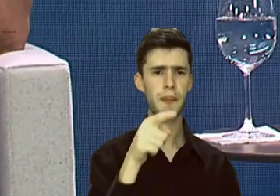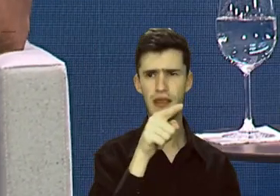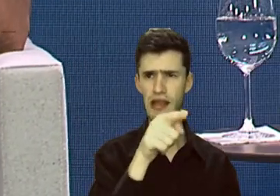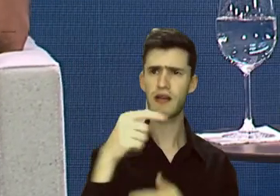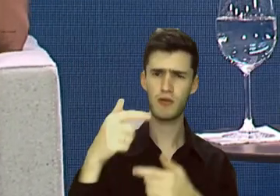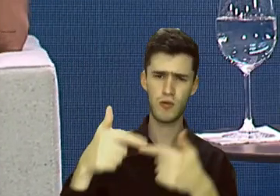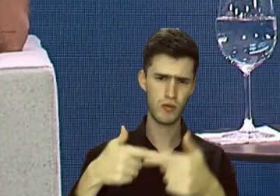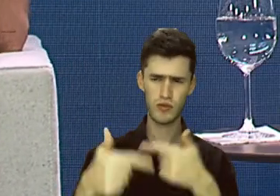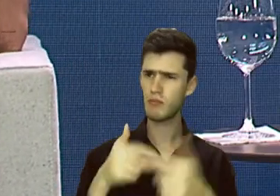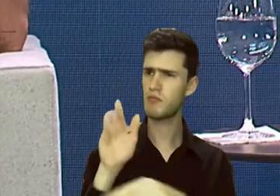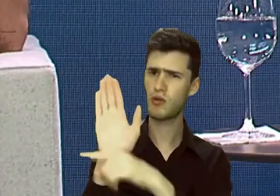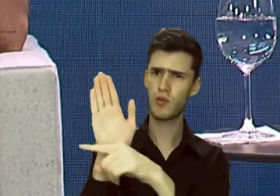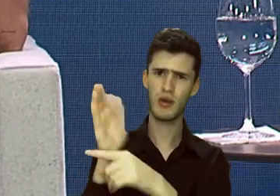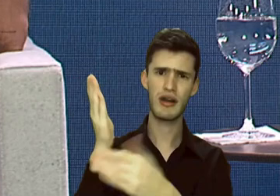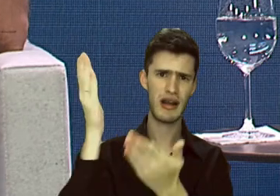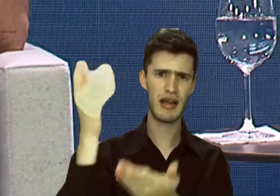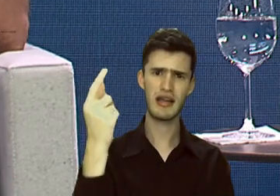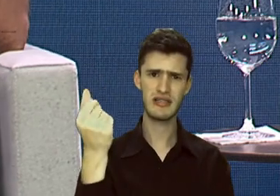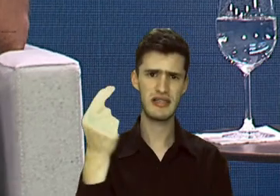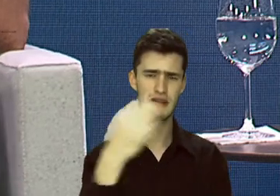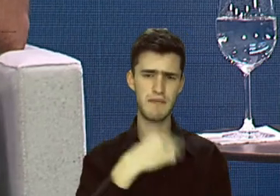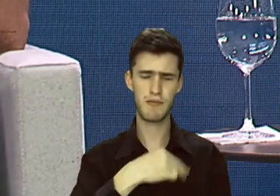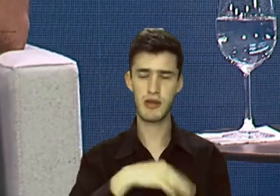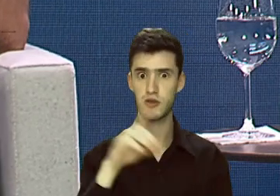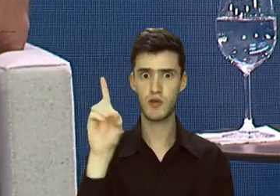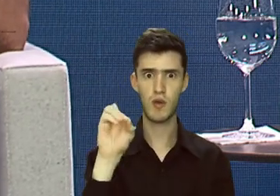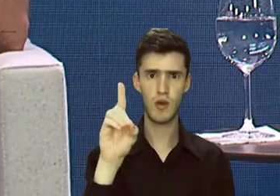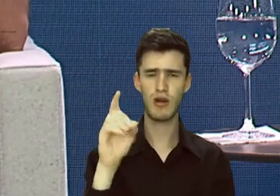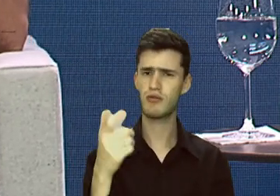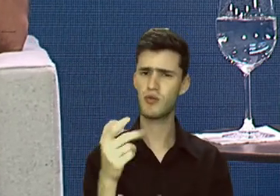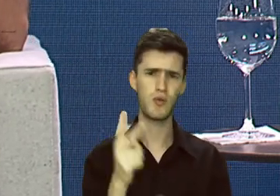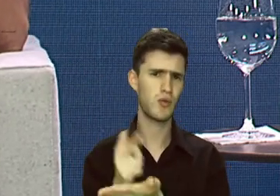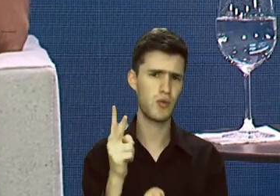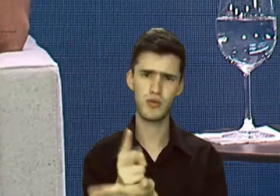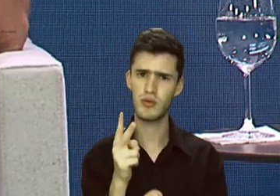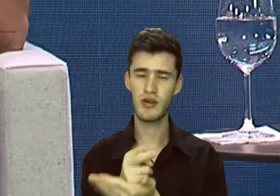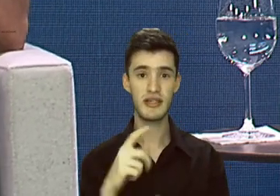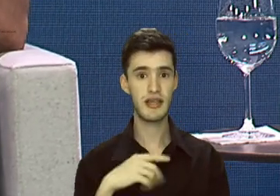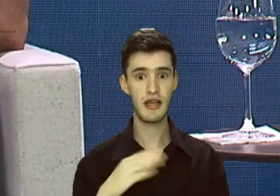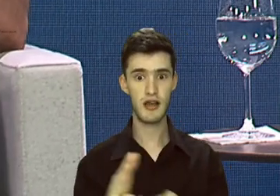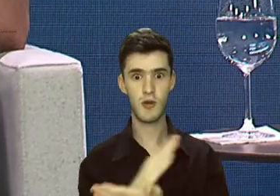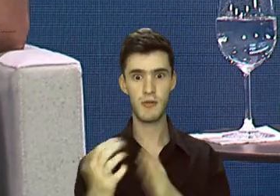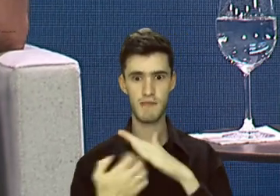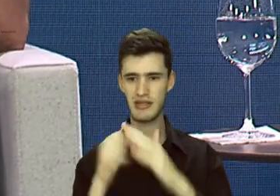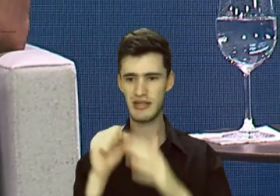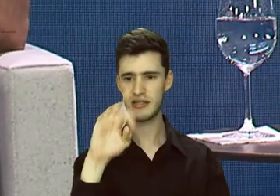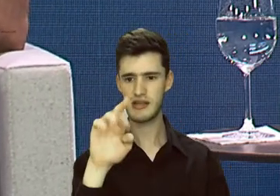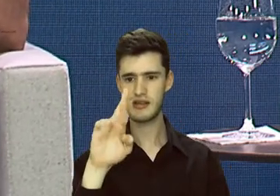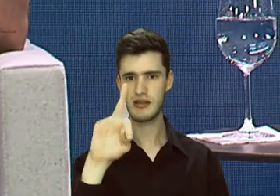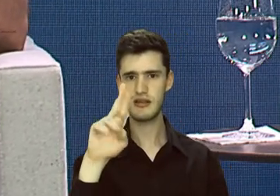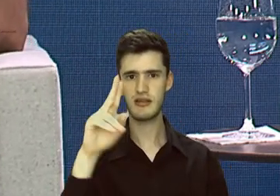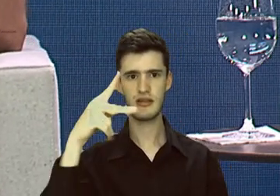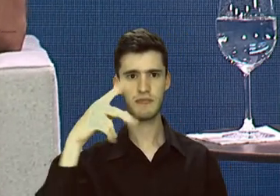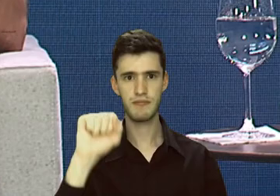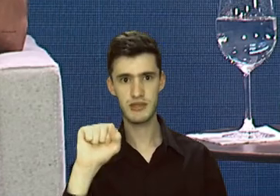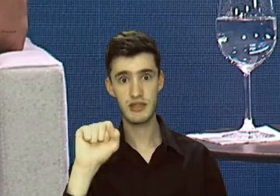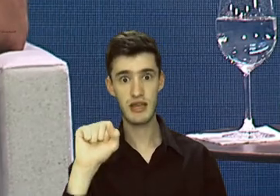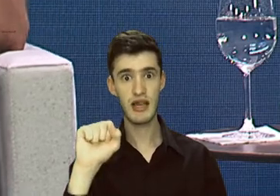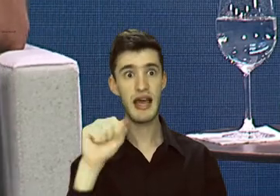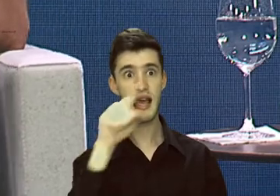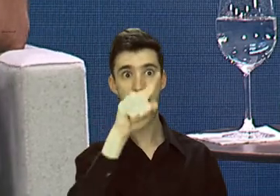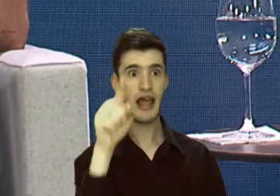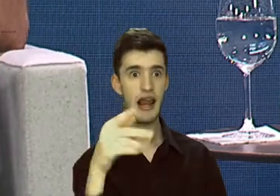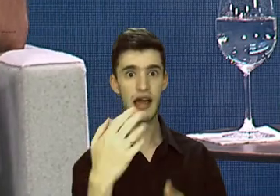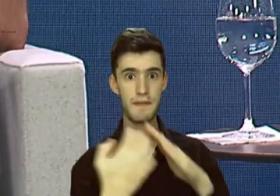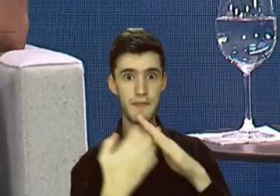startups grandes que abriram capital que inclusive ajudam esses profissionais a tirar o visto e ir para fora